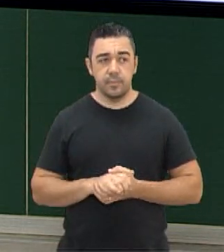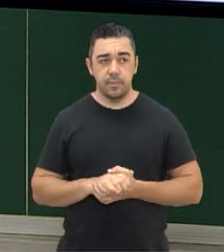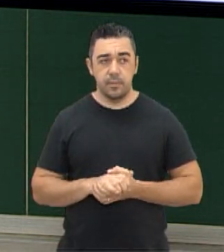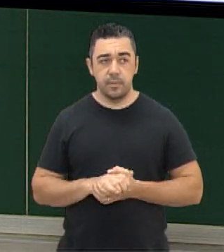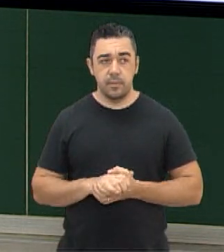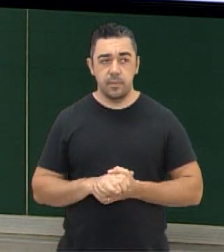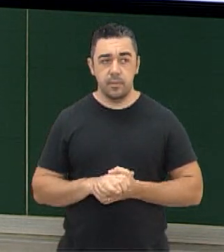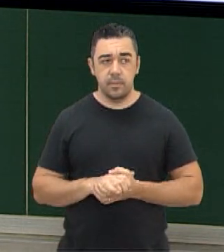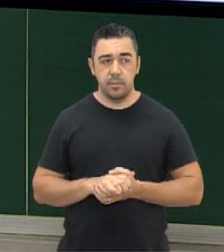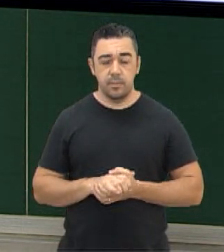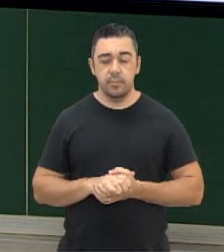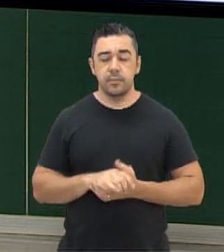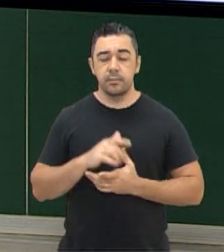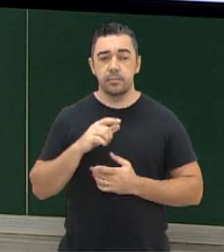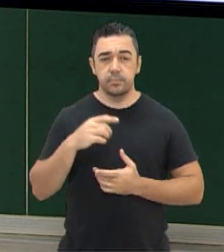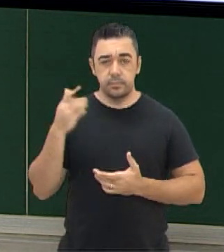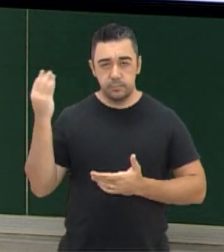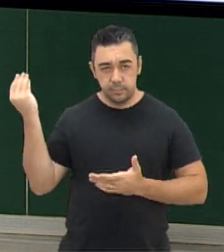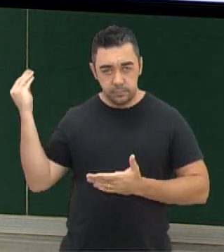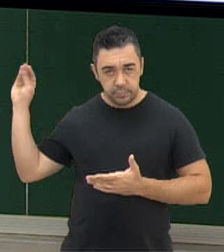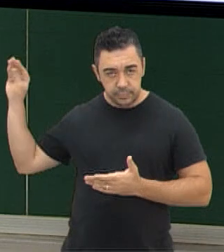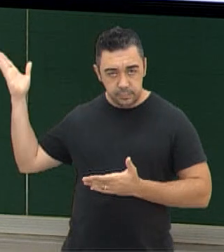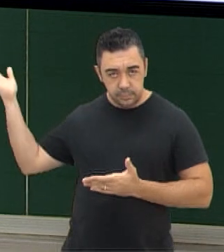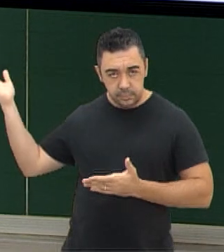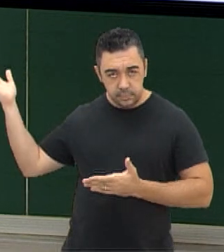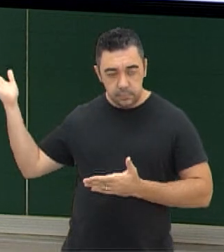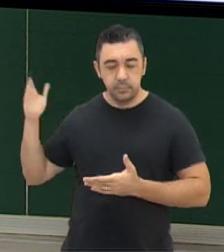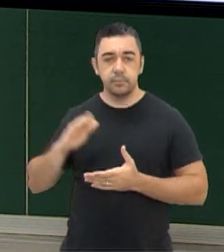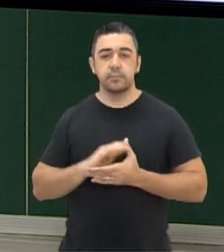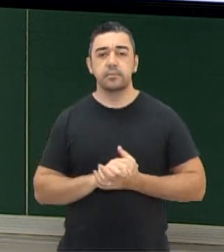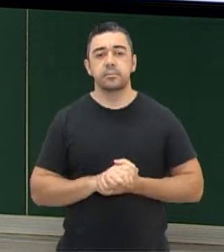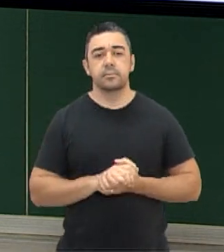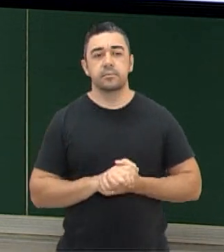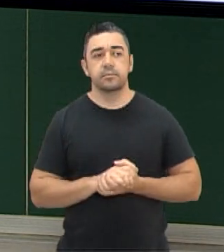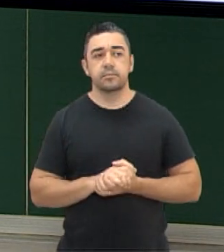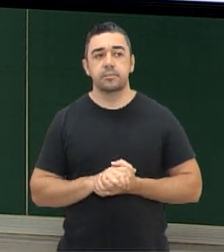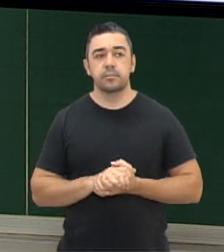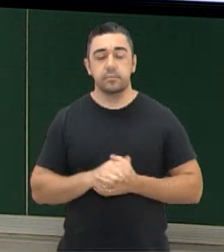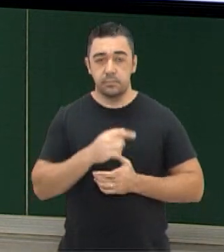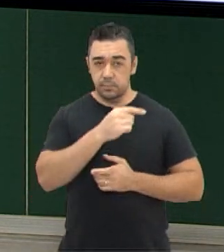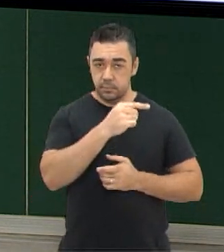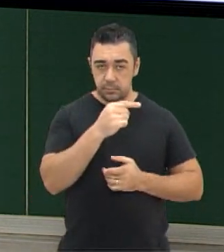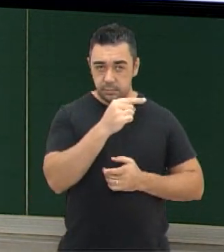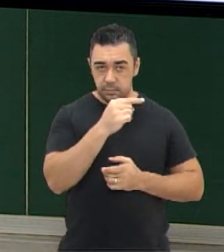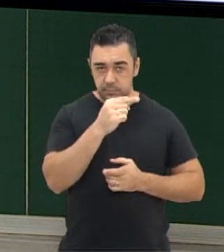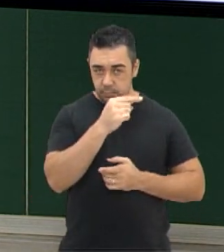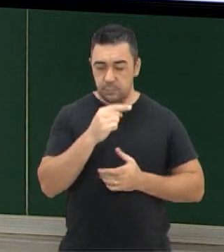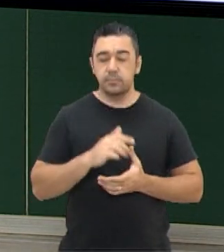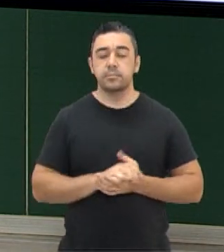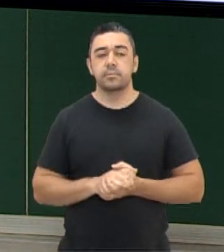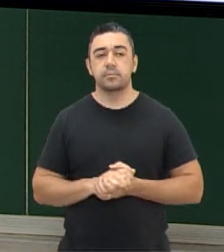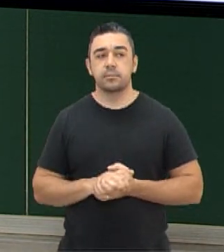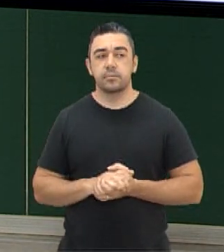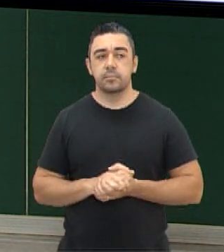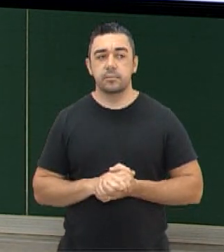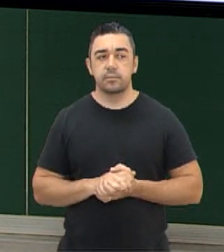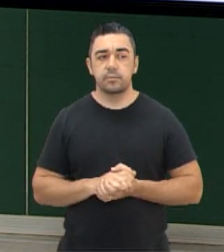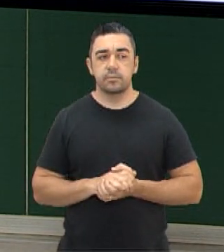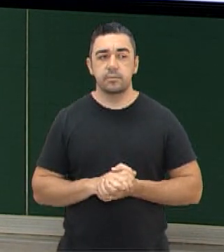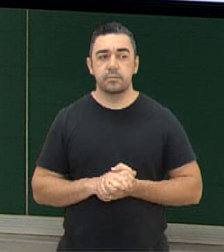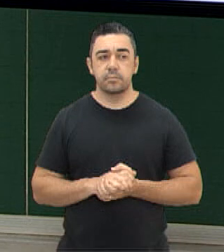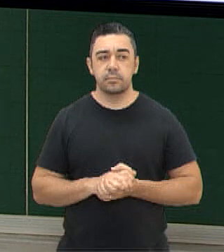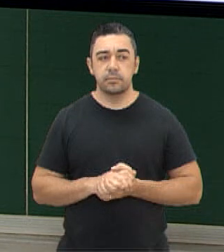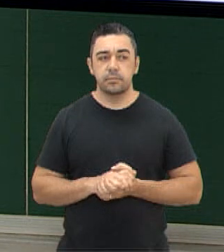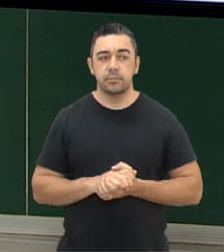colocar o mais y ao quadrado, menos, não dá para esquecer do sinalzinho negativo,